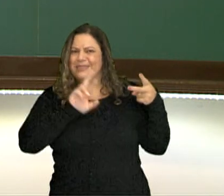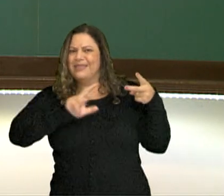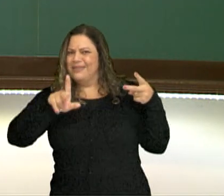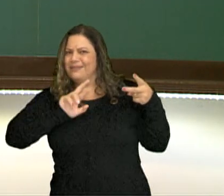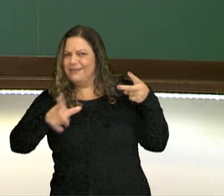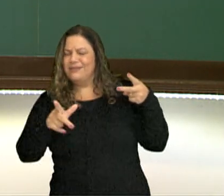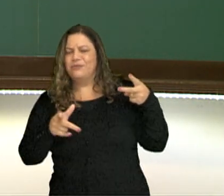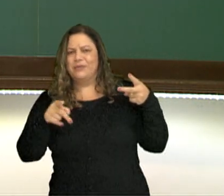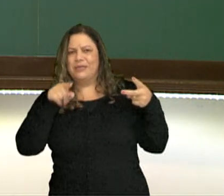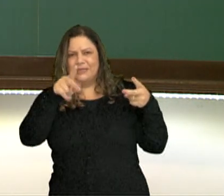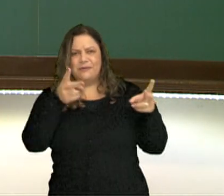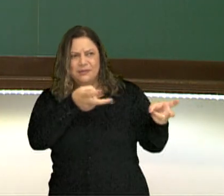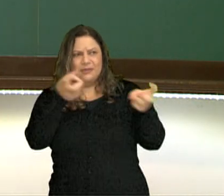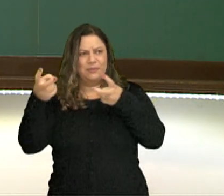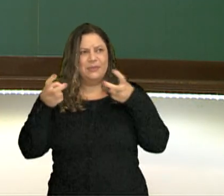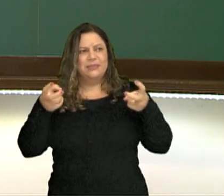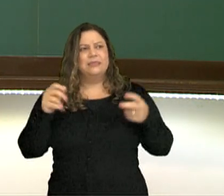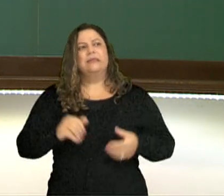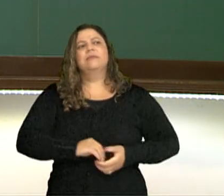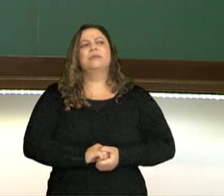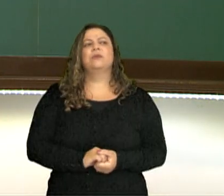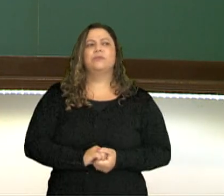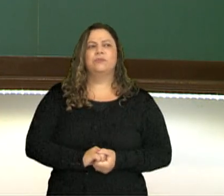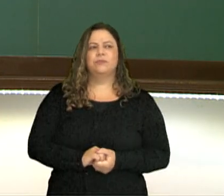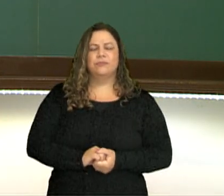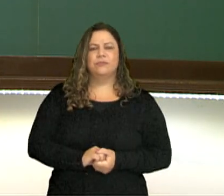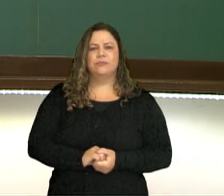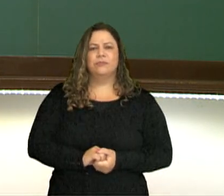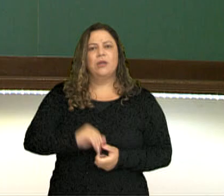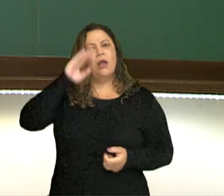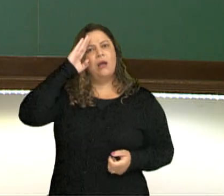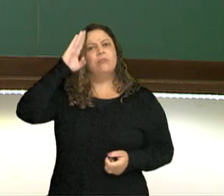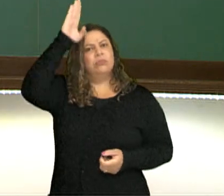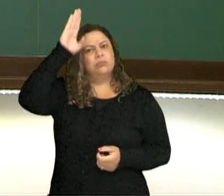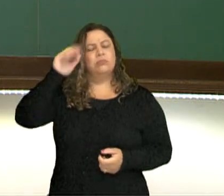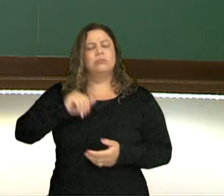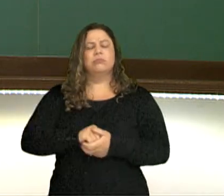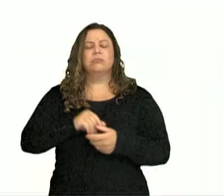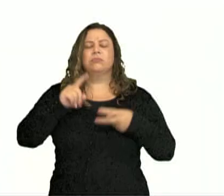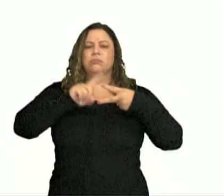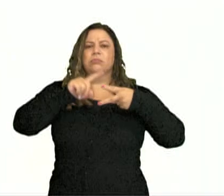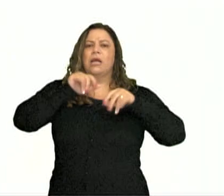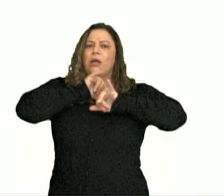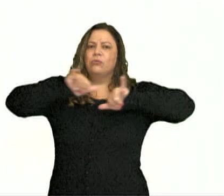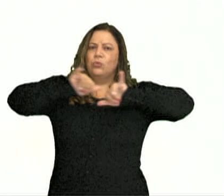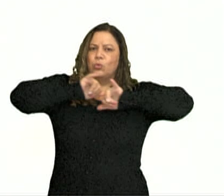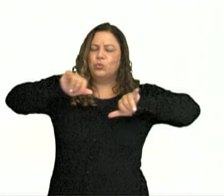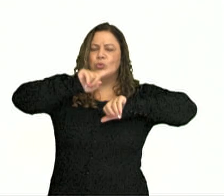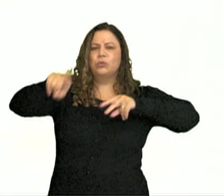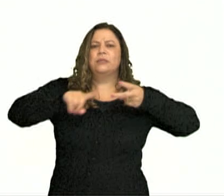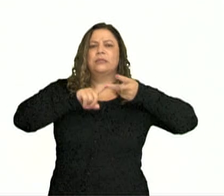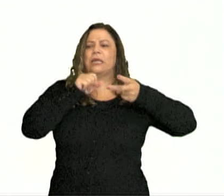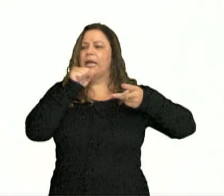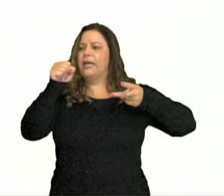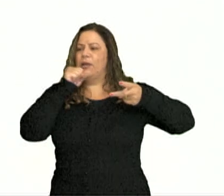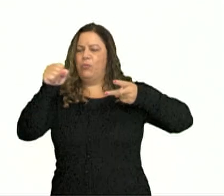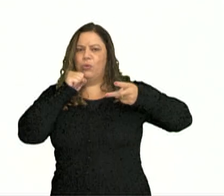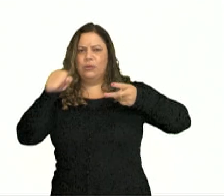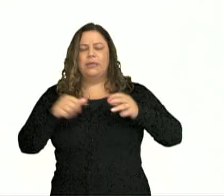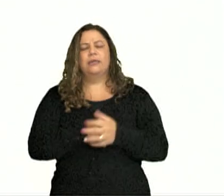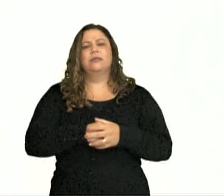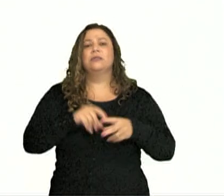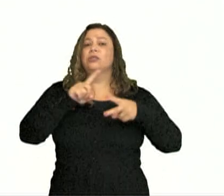percebeu? Olha só, a função básica tanto da notícia quanto da reportagem é